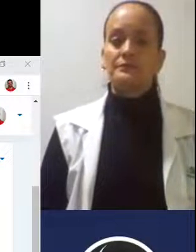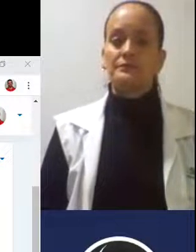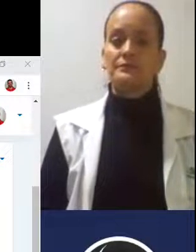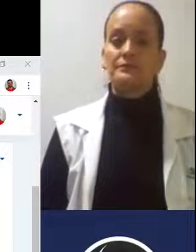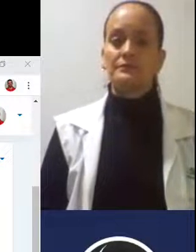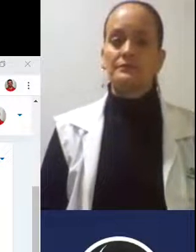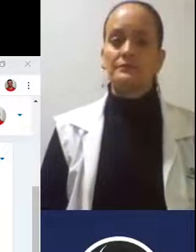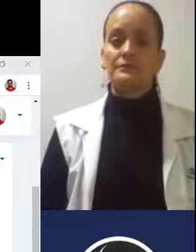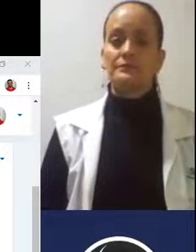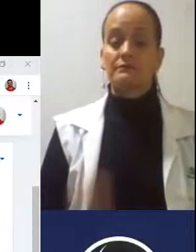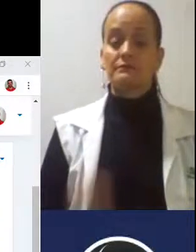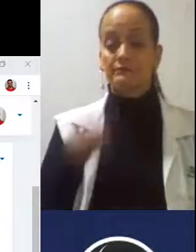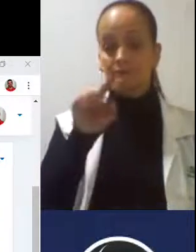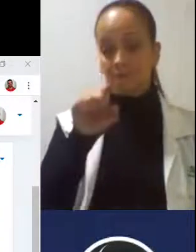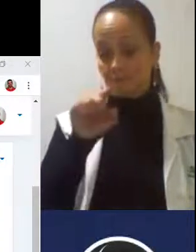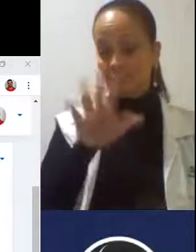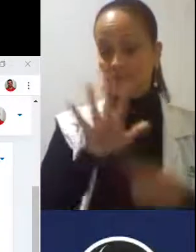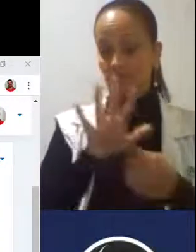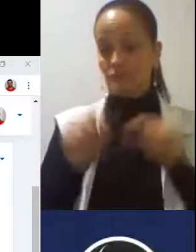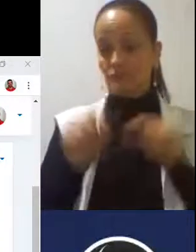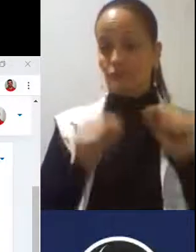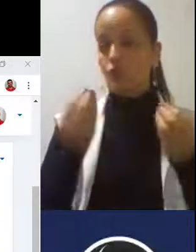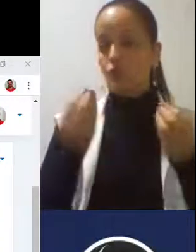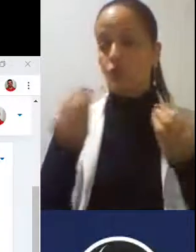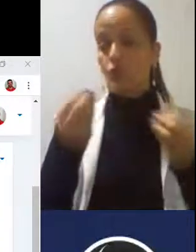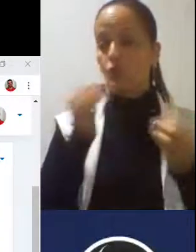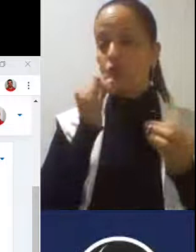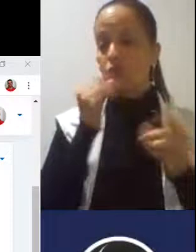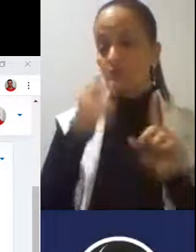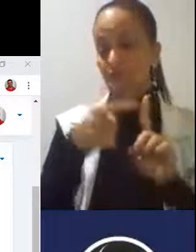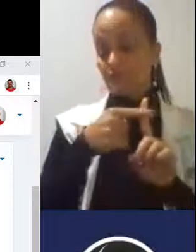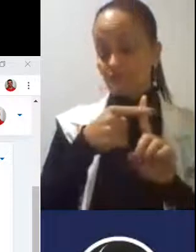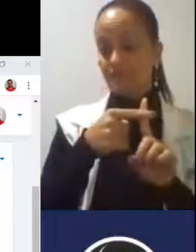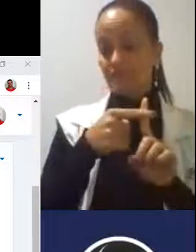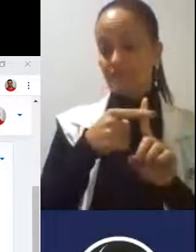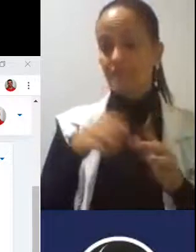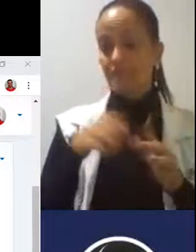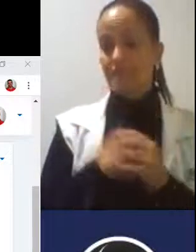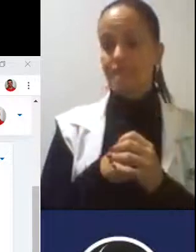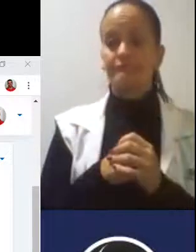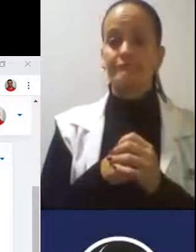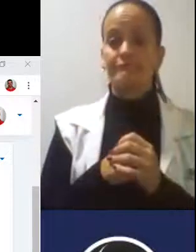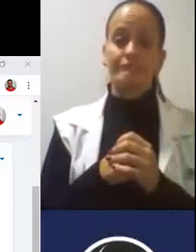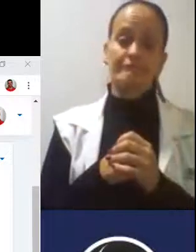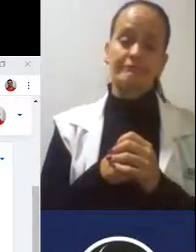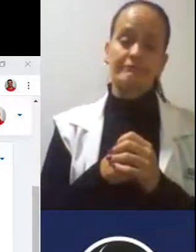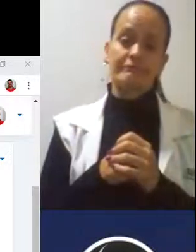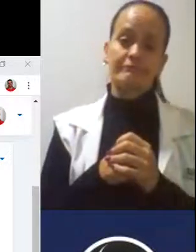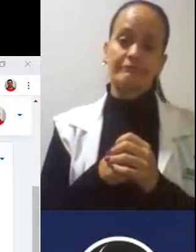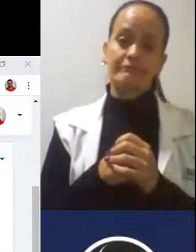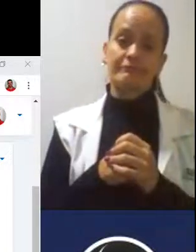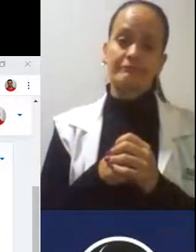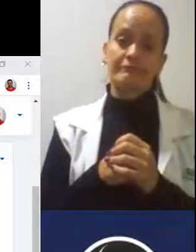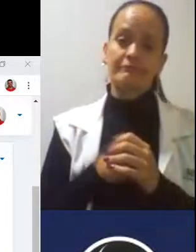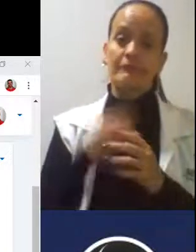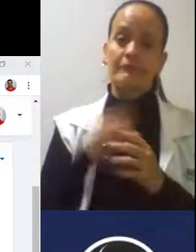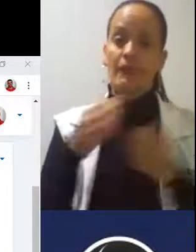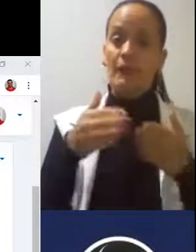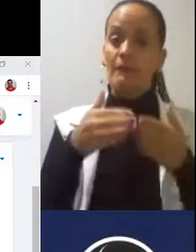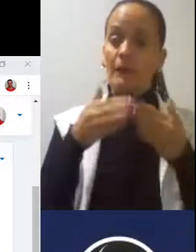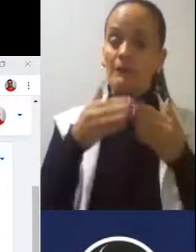Vamos verificar aqui. Ó. Então, aqui vai contextualizar, enfim. Aqui vai pedir o valor da resistência do condutor, valor da resistência